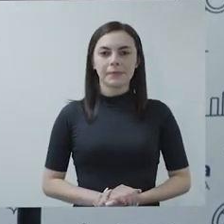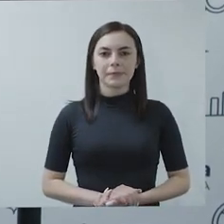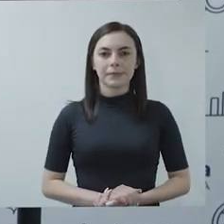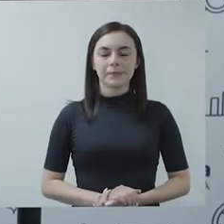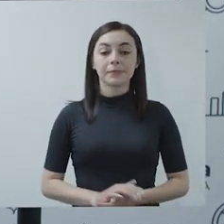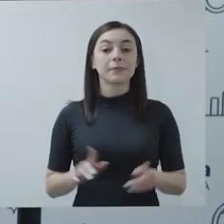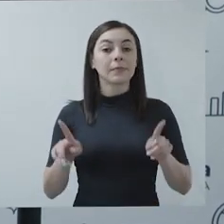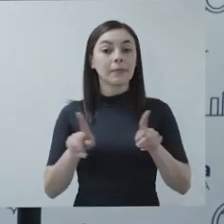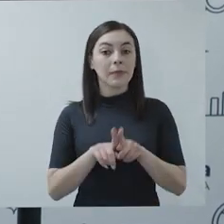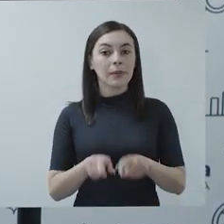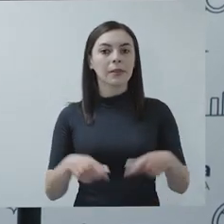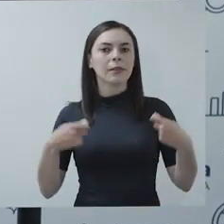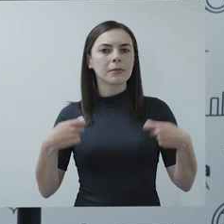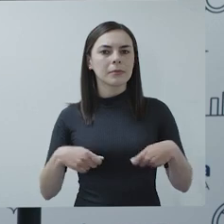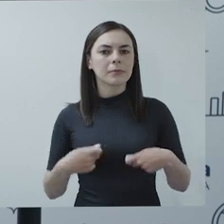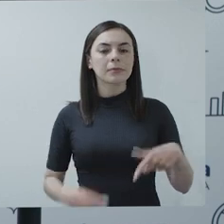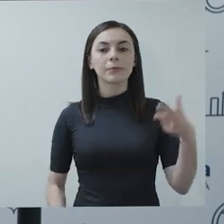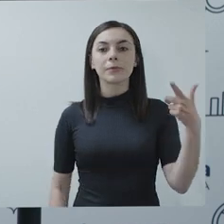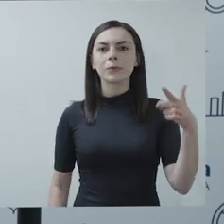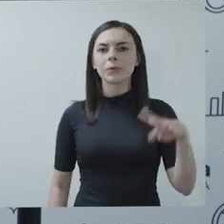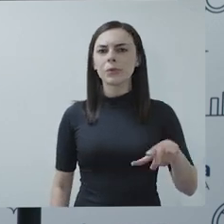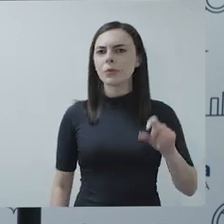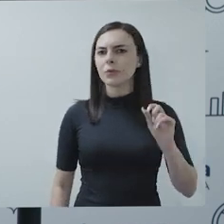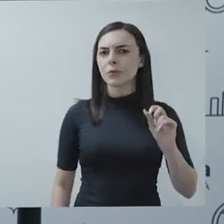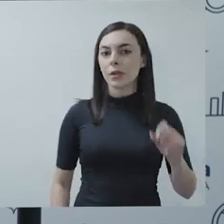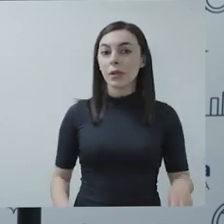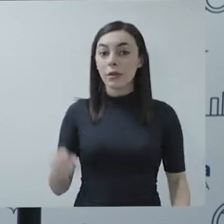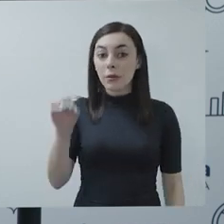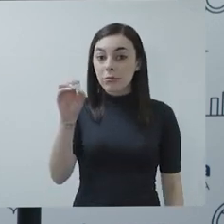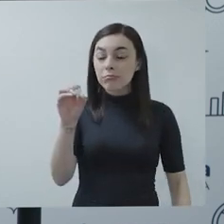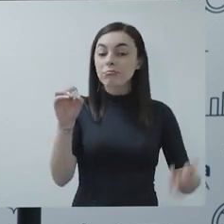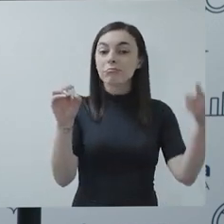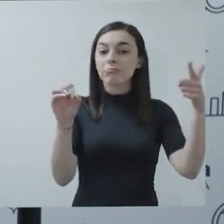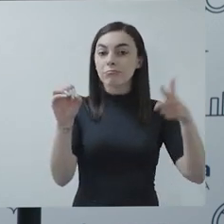Vou precisar novamente de outra letra O.